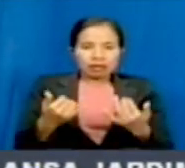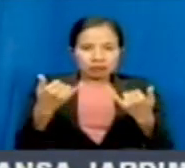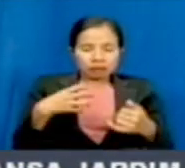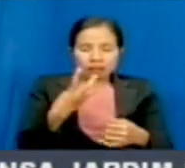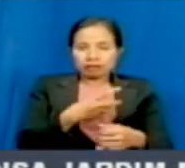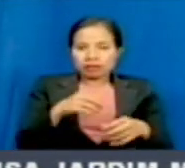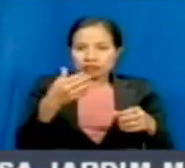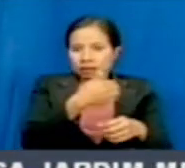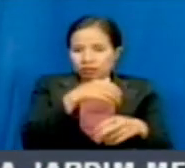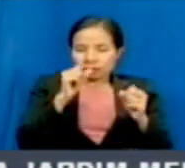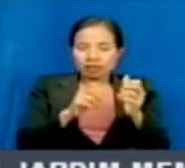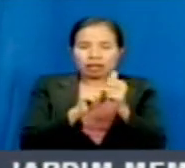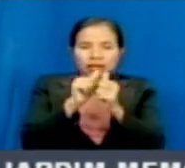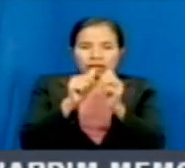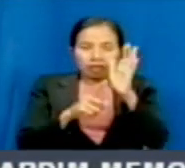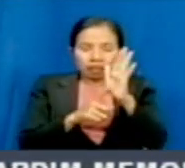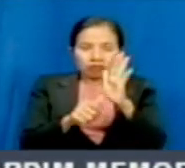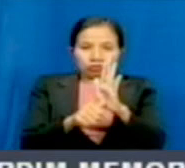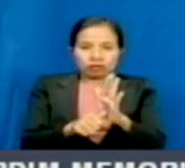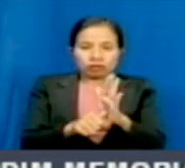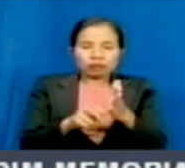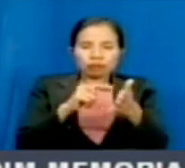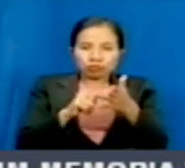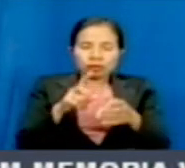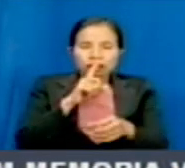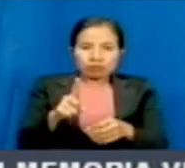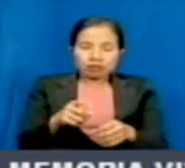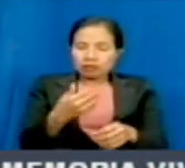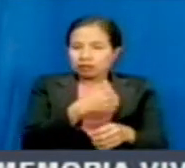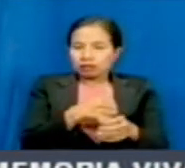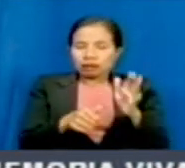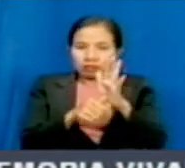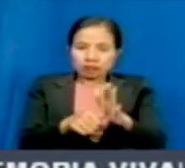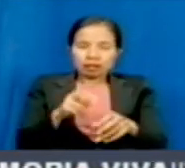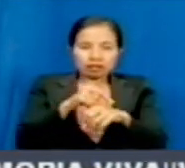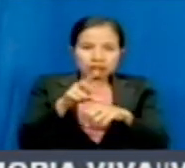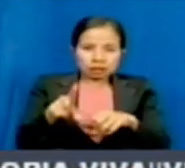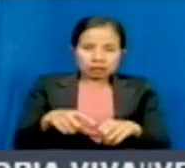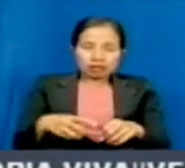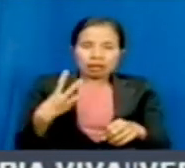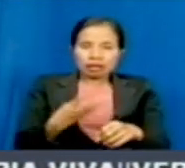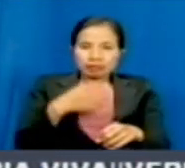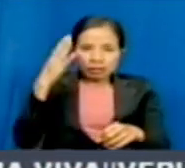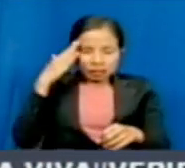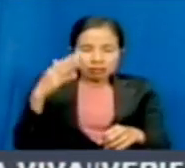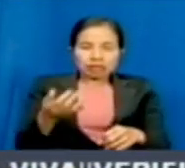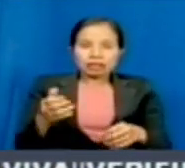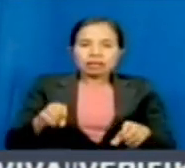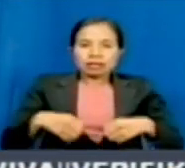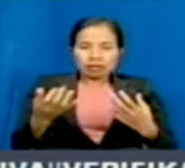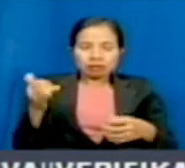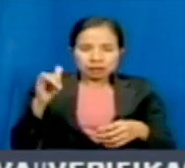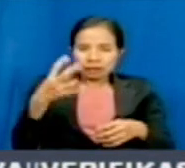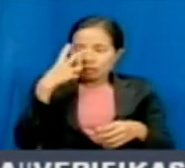e número lolos, tamba, se deu qual a apresentação aí é nacional, para me atender que está hira maca se ralou